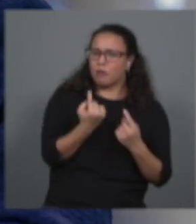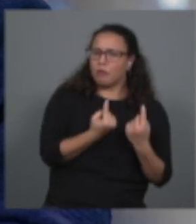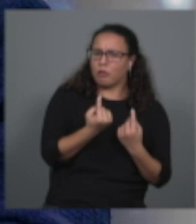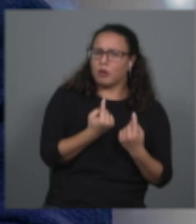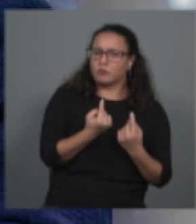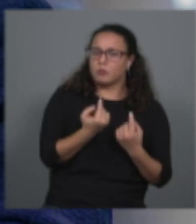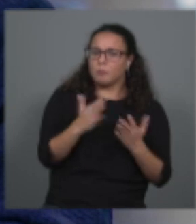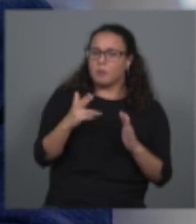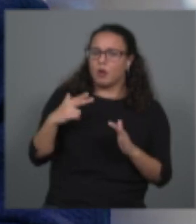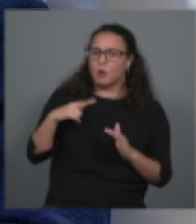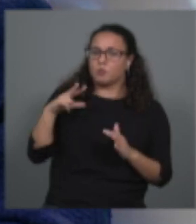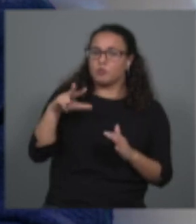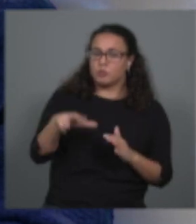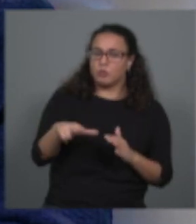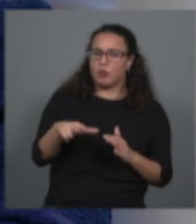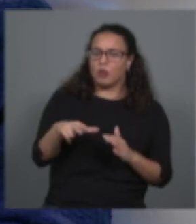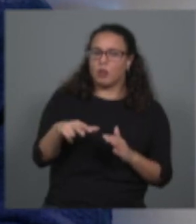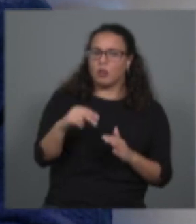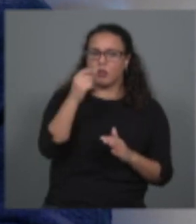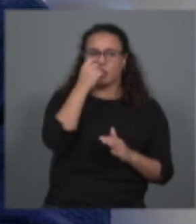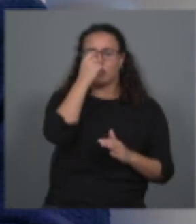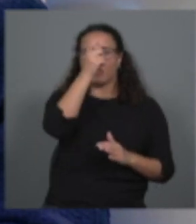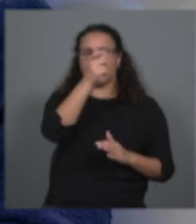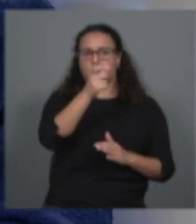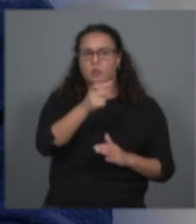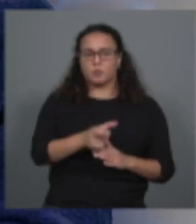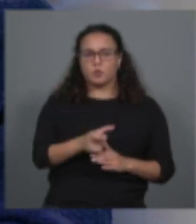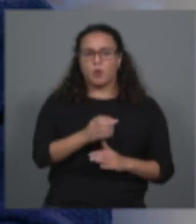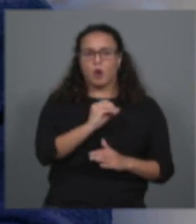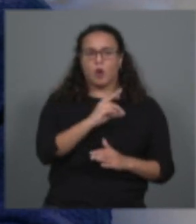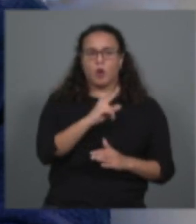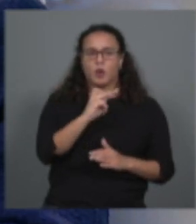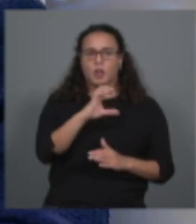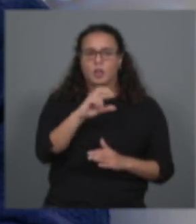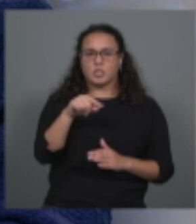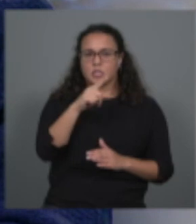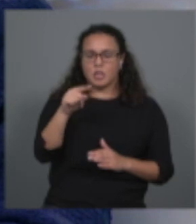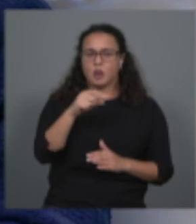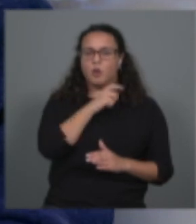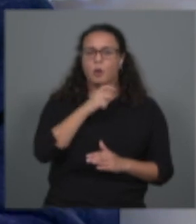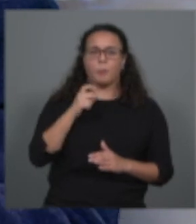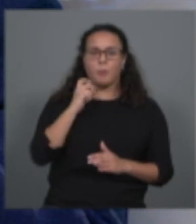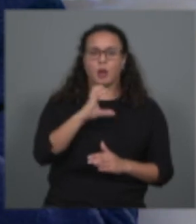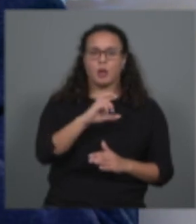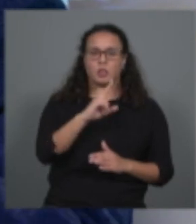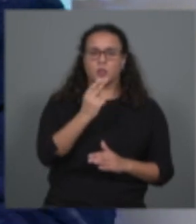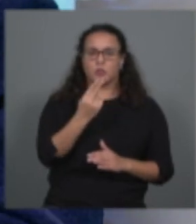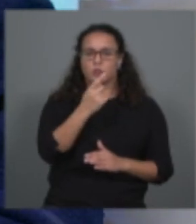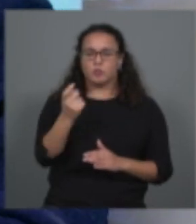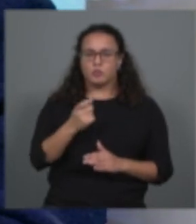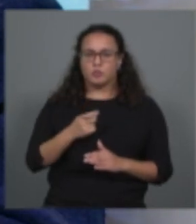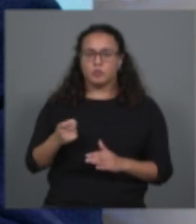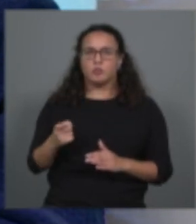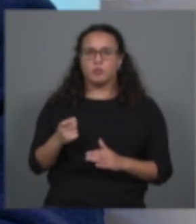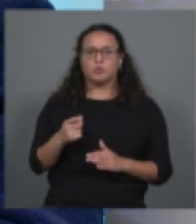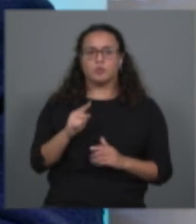Portugal inteiro a figura, a oração ao Padre Cruz, o exemplo dele, continua a ser qualquer coisa de